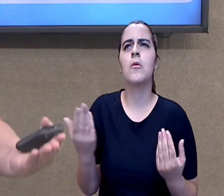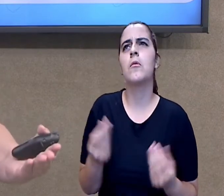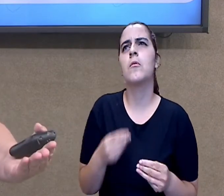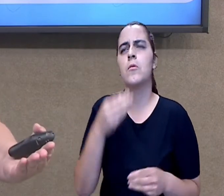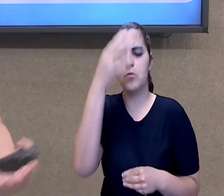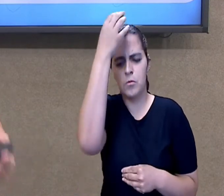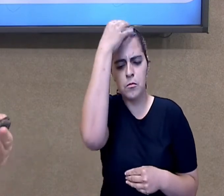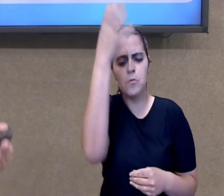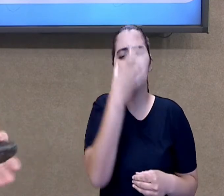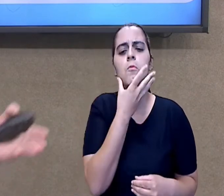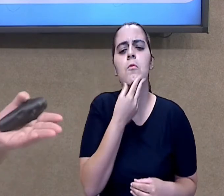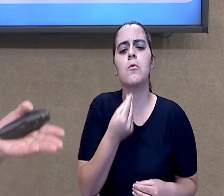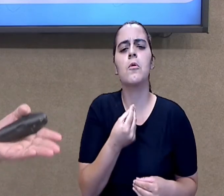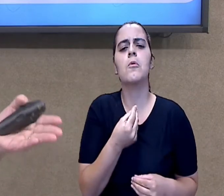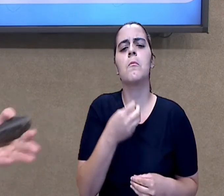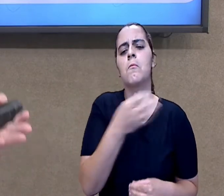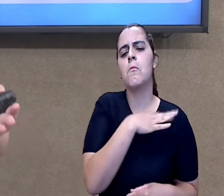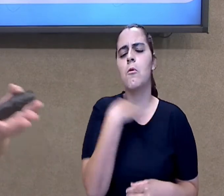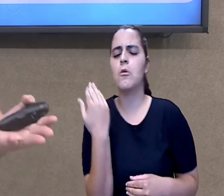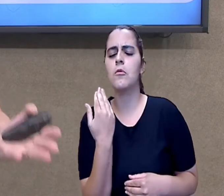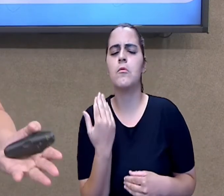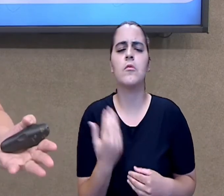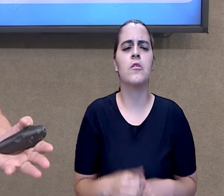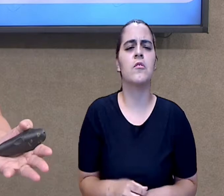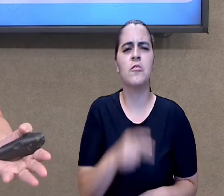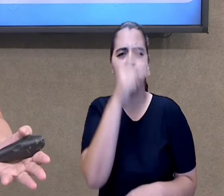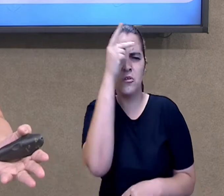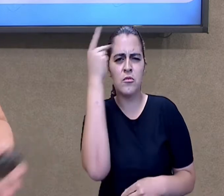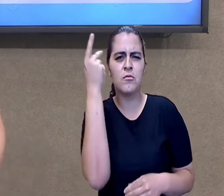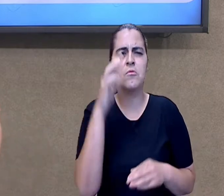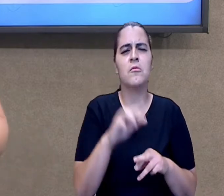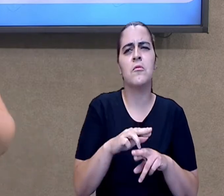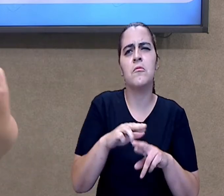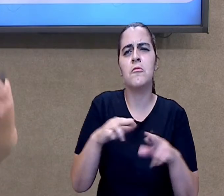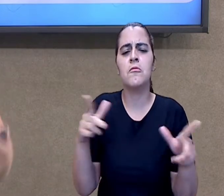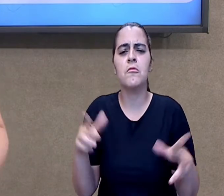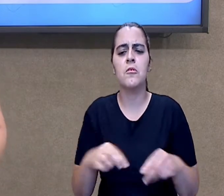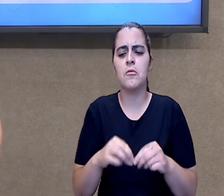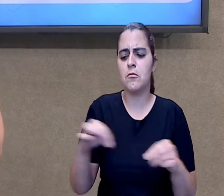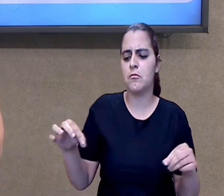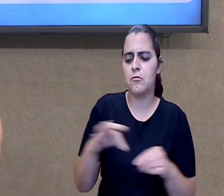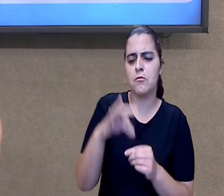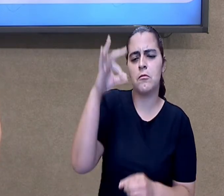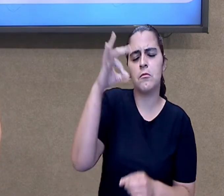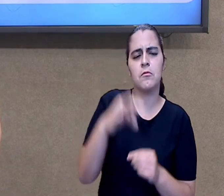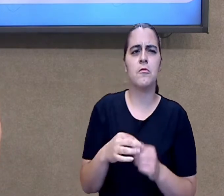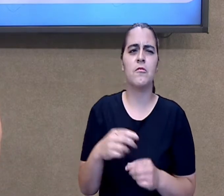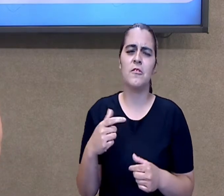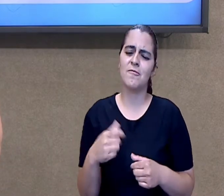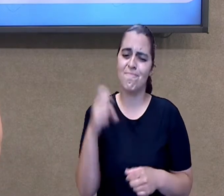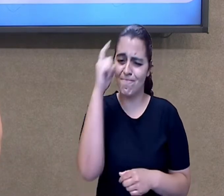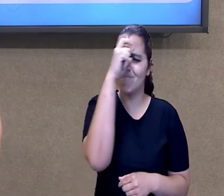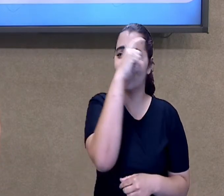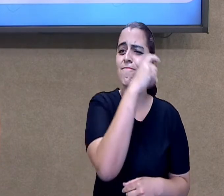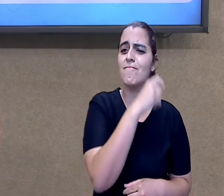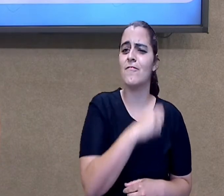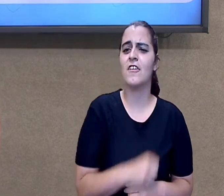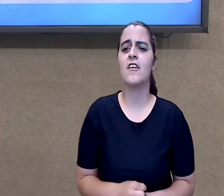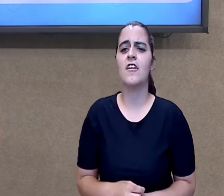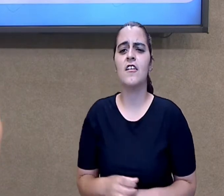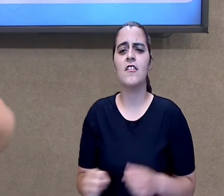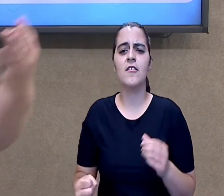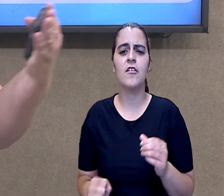rei morria, cada pessoa tem um tamanho diferente. Complicava na hora de fazer a medição.